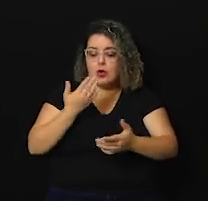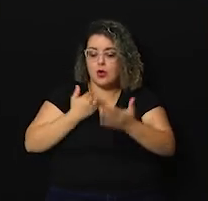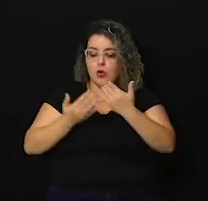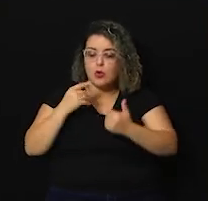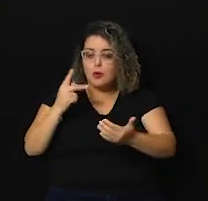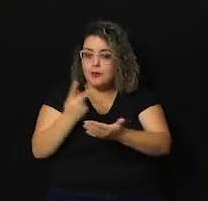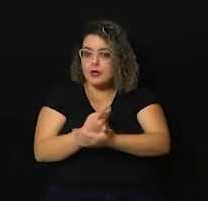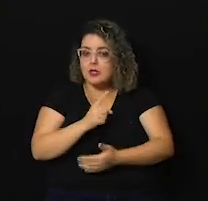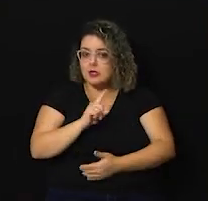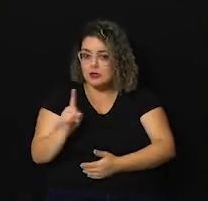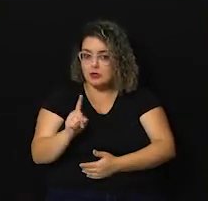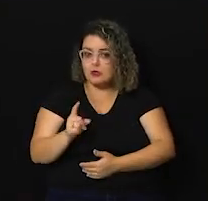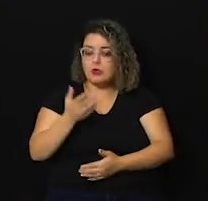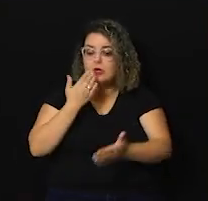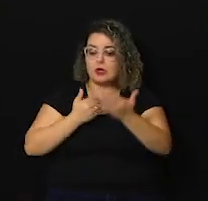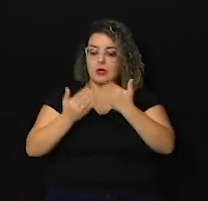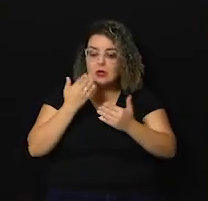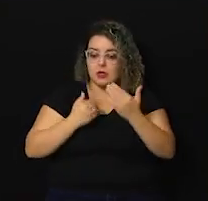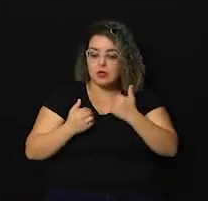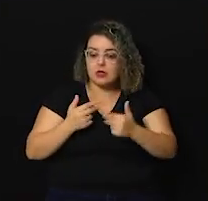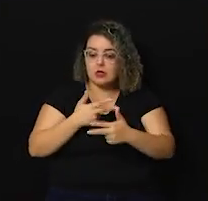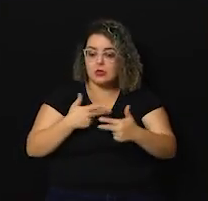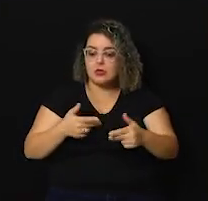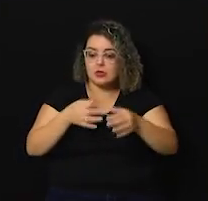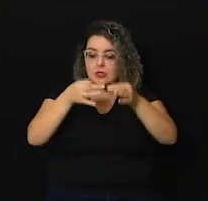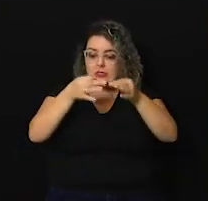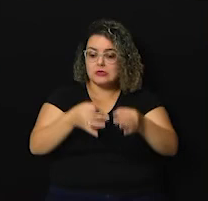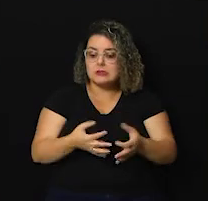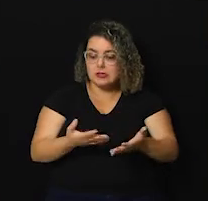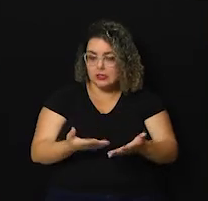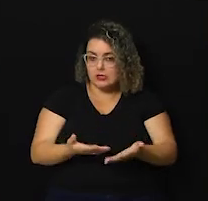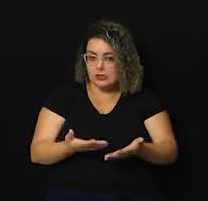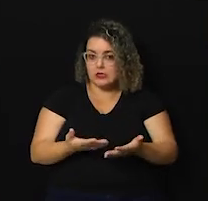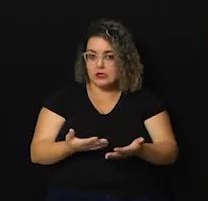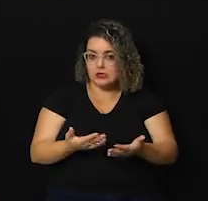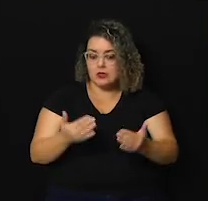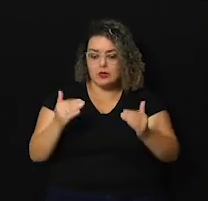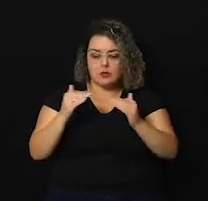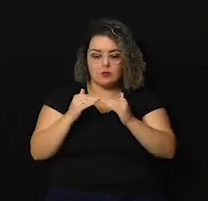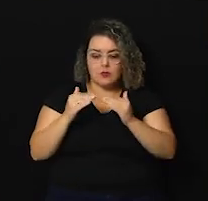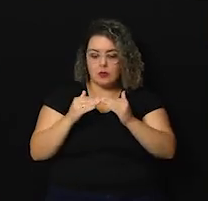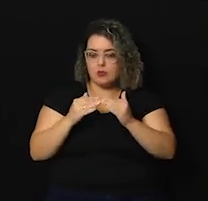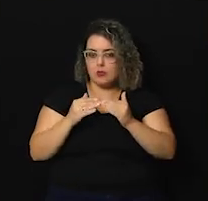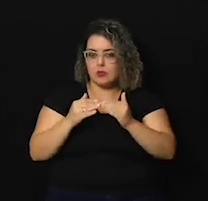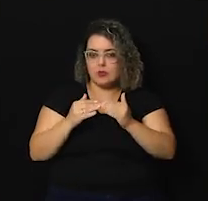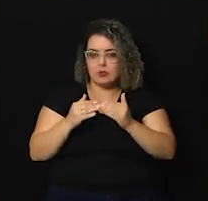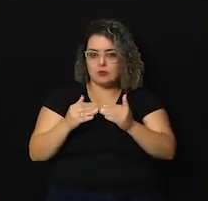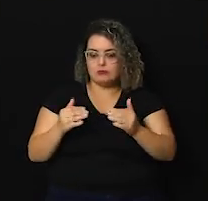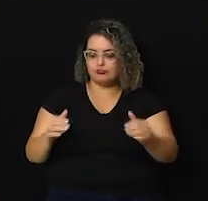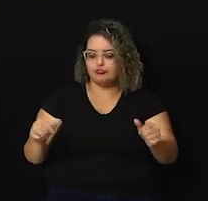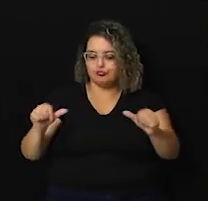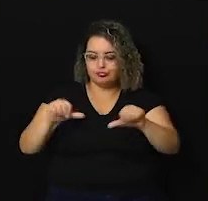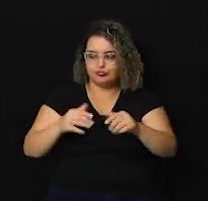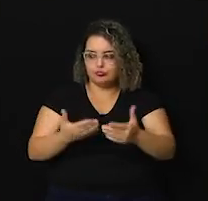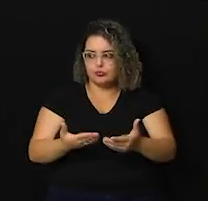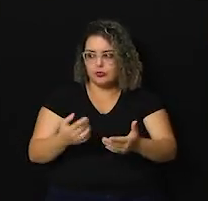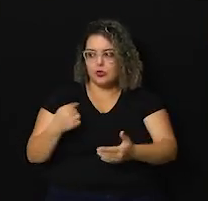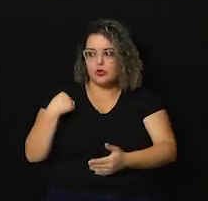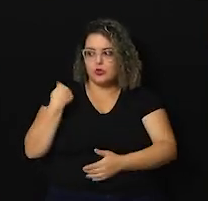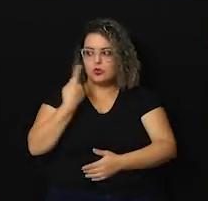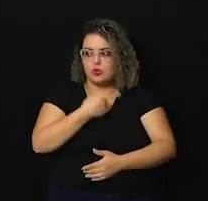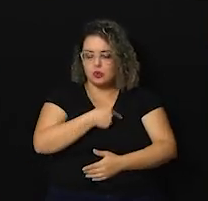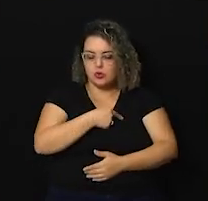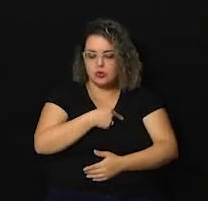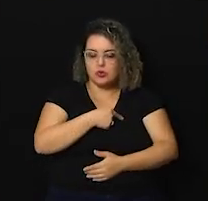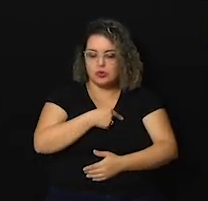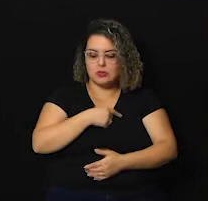coisas erradas, elas não estão comendo as coisas certas. Isso é uma combinação fatal. Como já dizia Hipócrates, nós somos o que